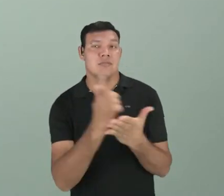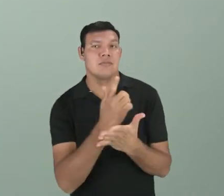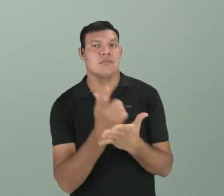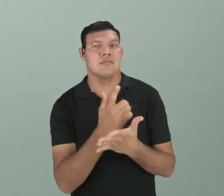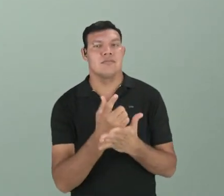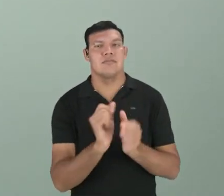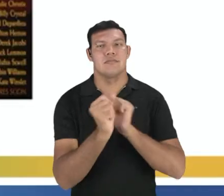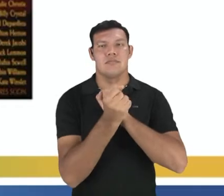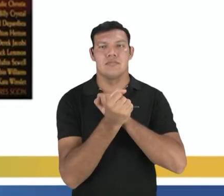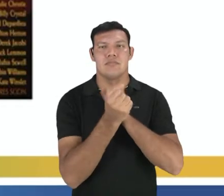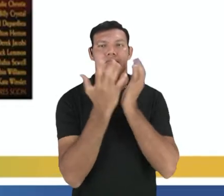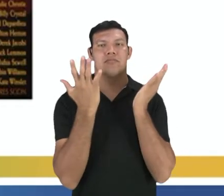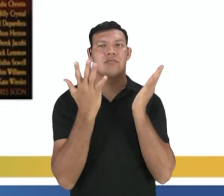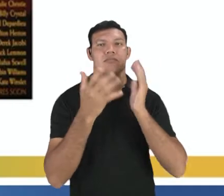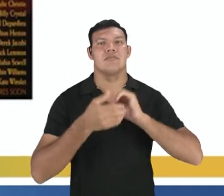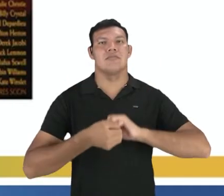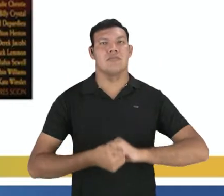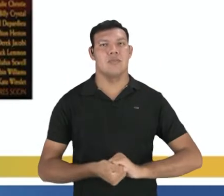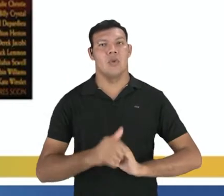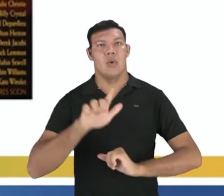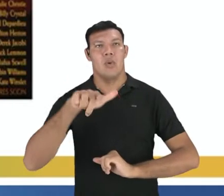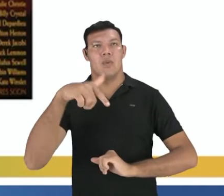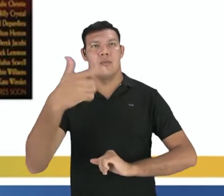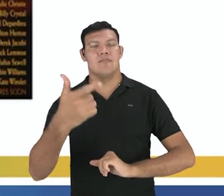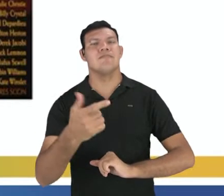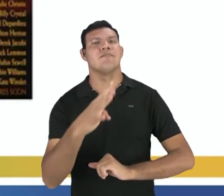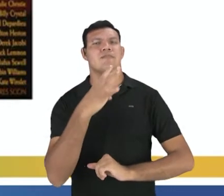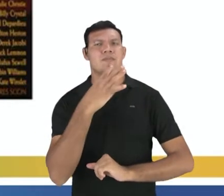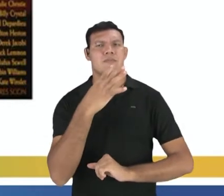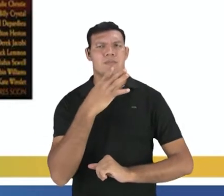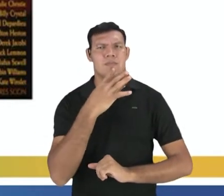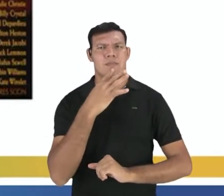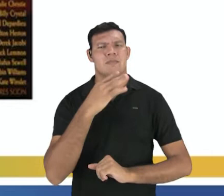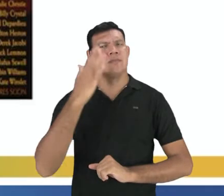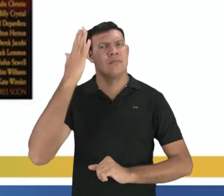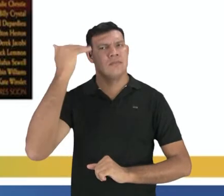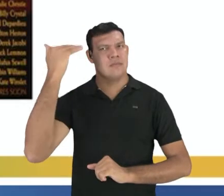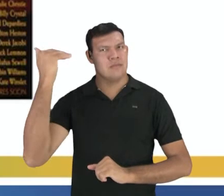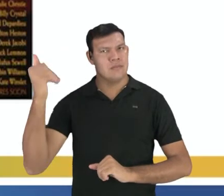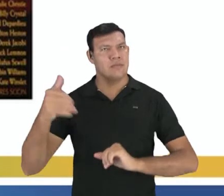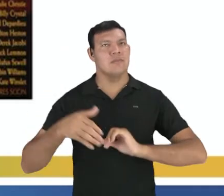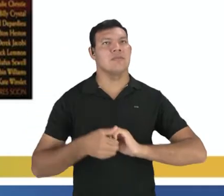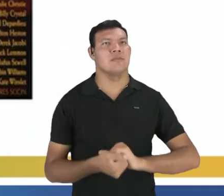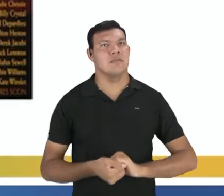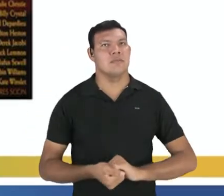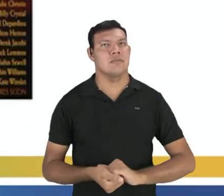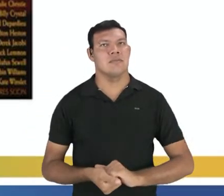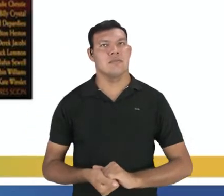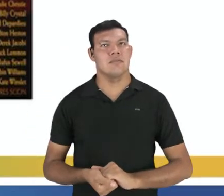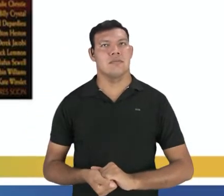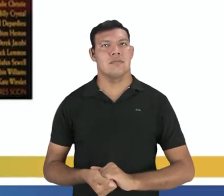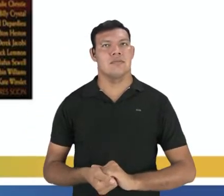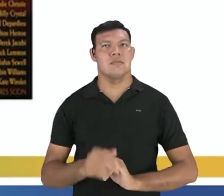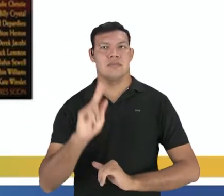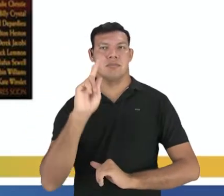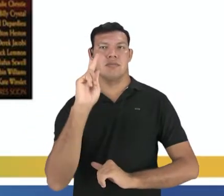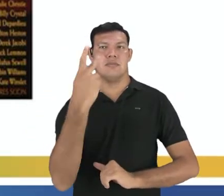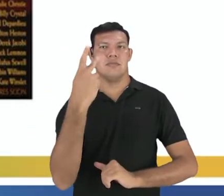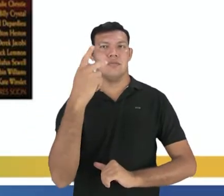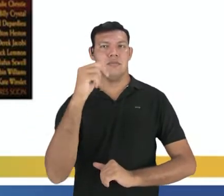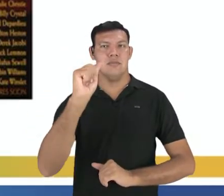de Shakespeare. Uma outra também muito conhecida, famosa de William Shakespeare é